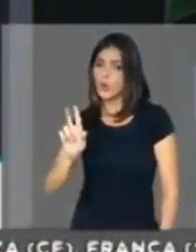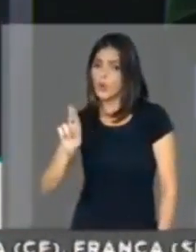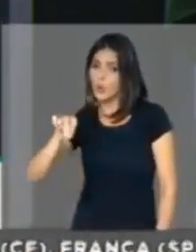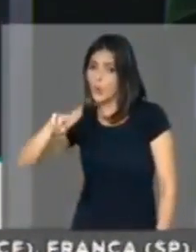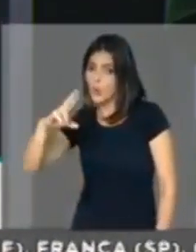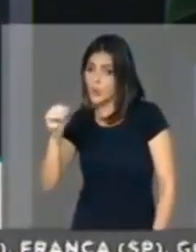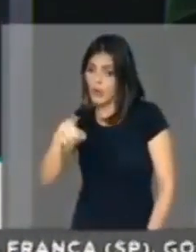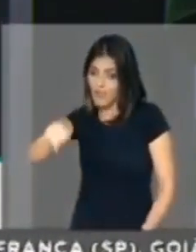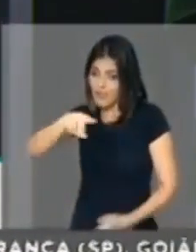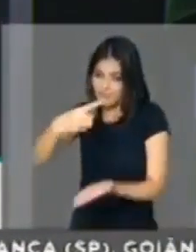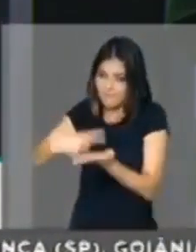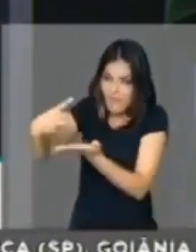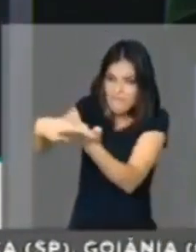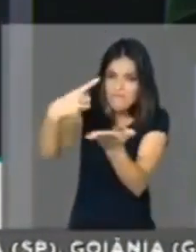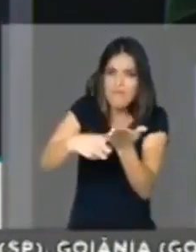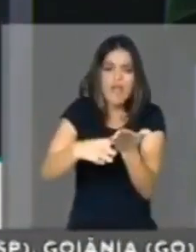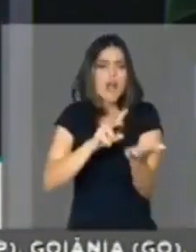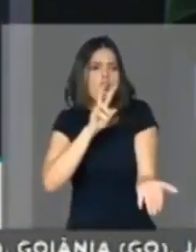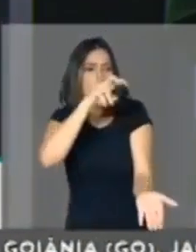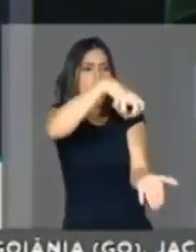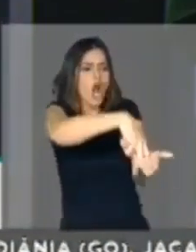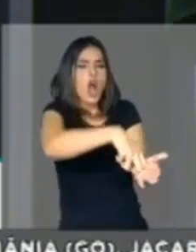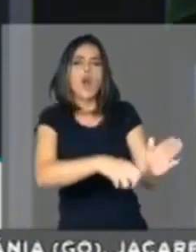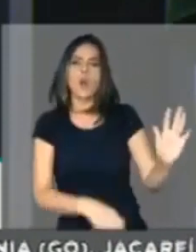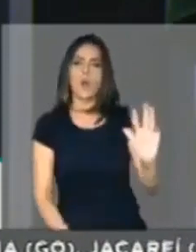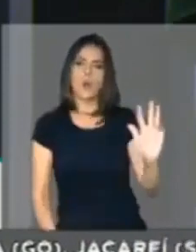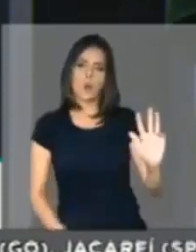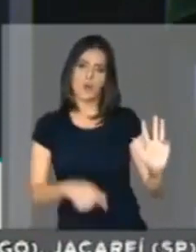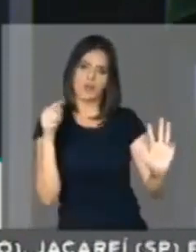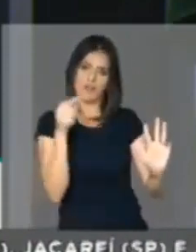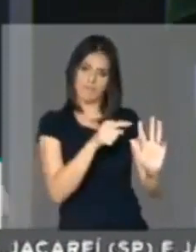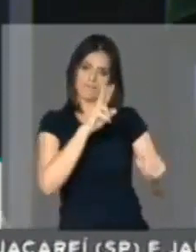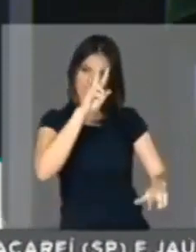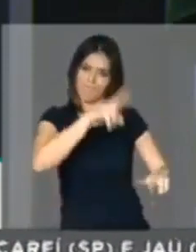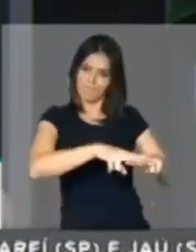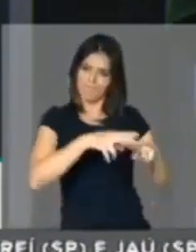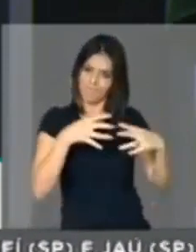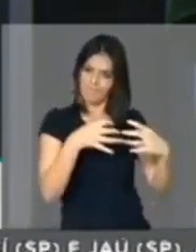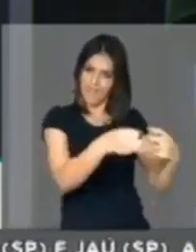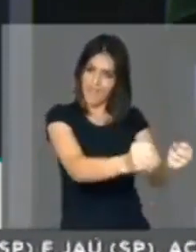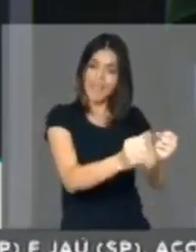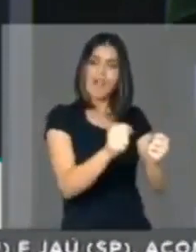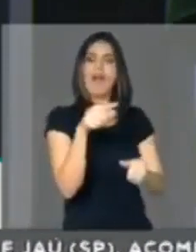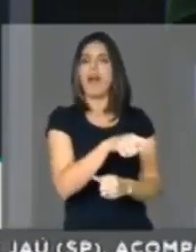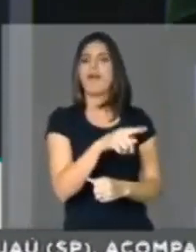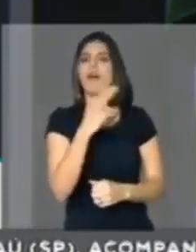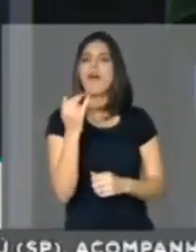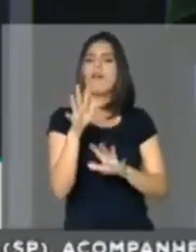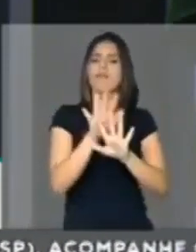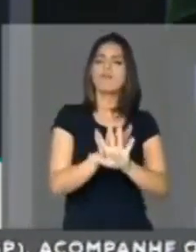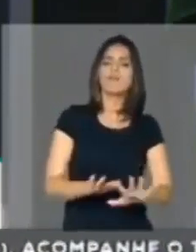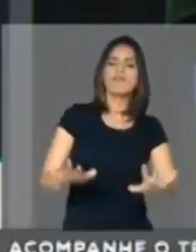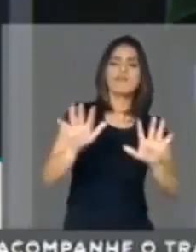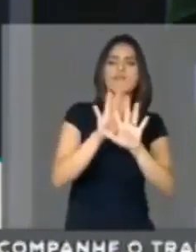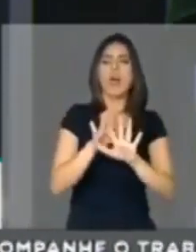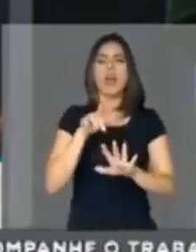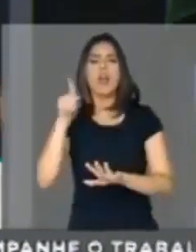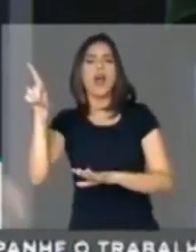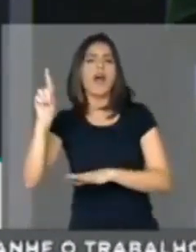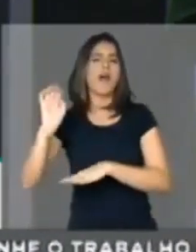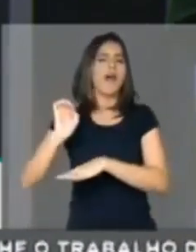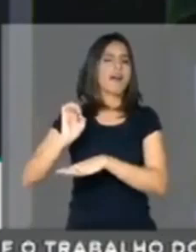que eles condenassem o presidente Lula e fizessem daquilo uma farsa lá no